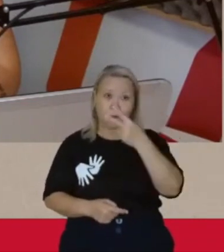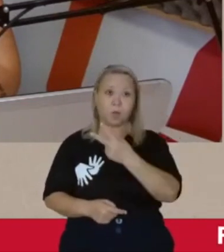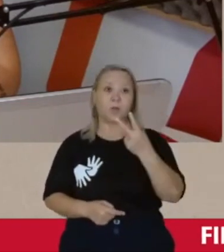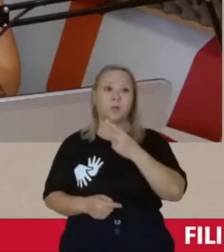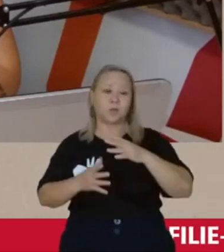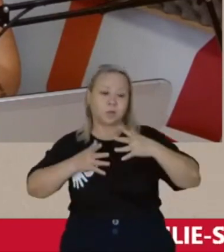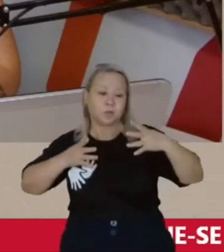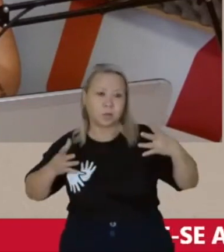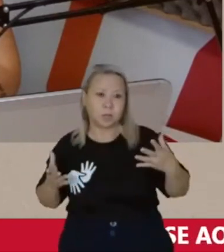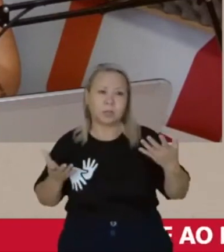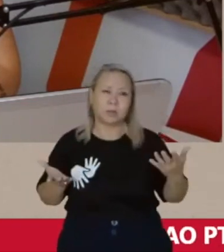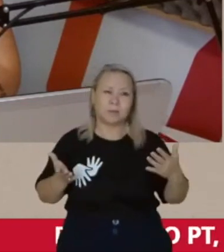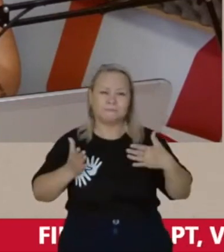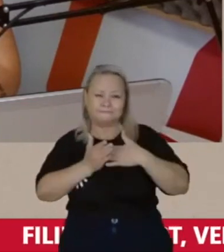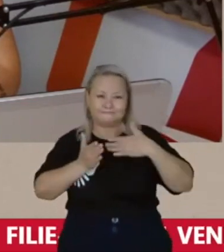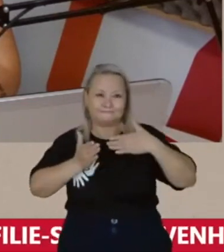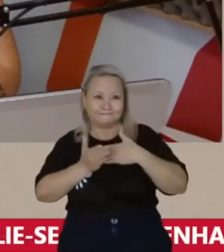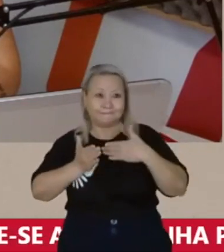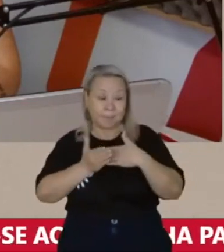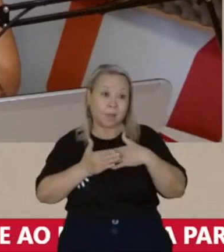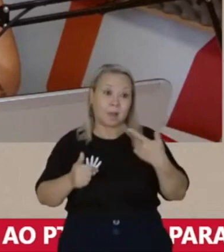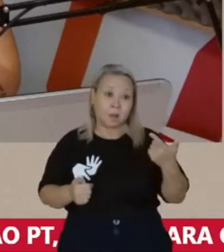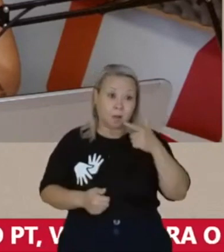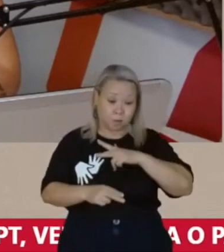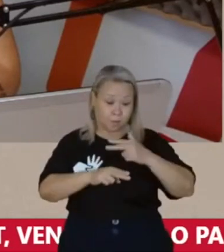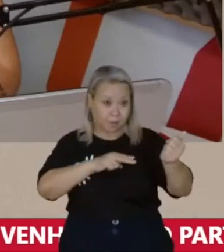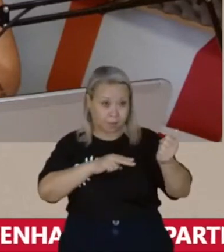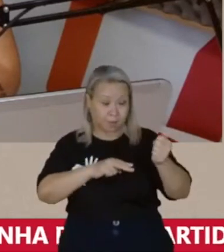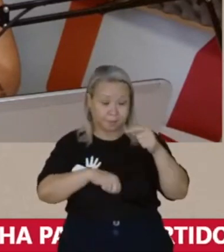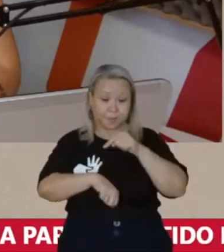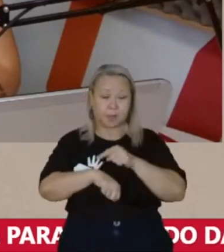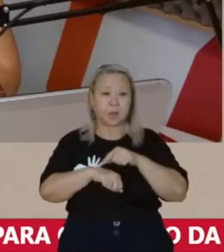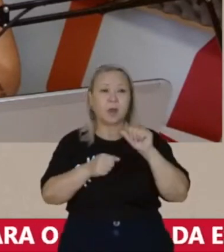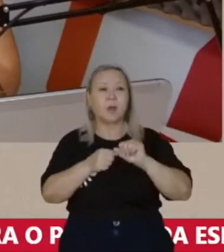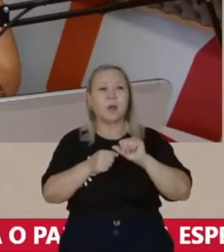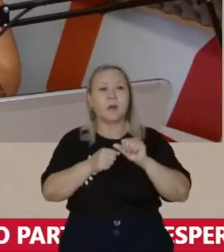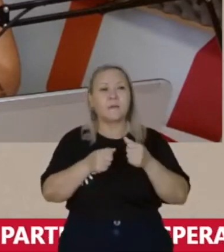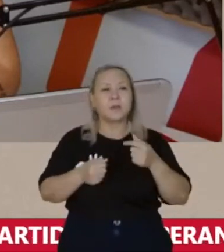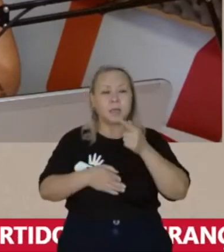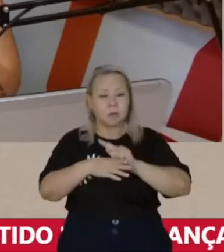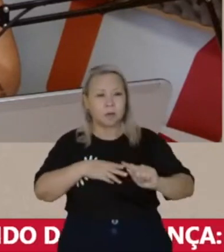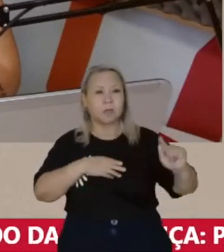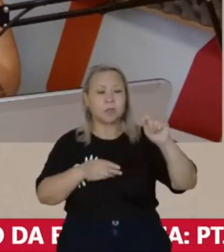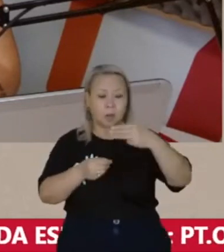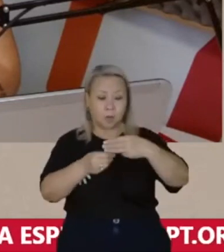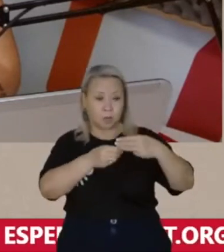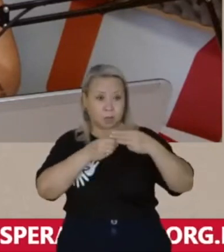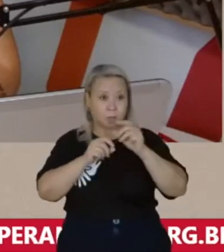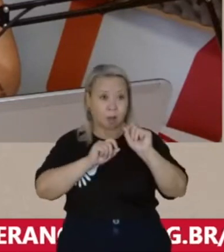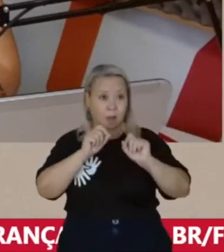grandes tabus que nós quebramos, e nesse momento, fazendo uma gestão municipal, que